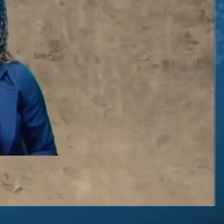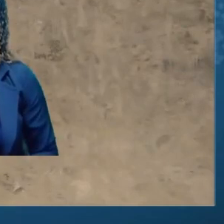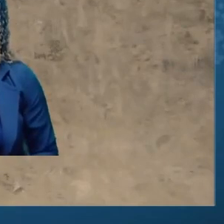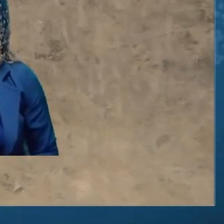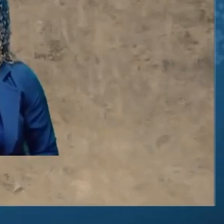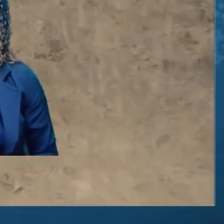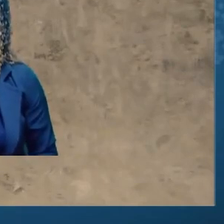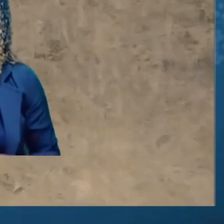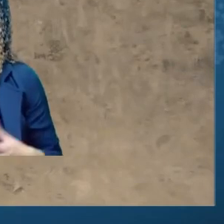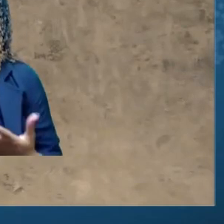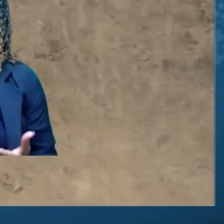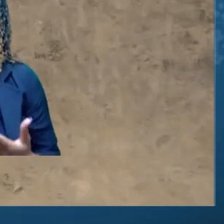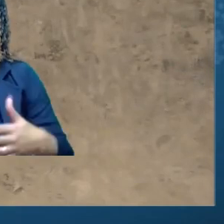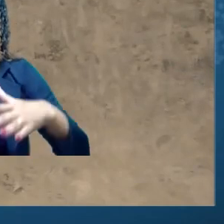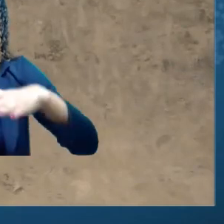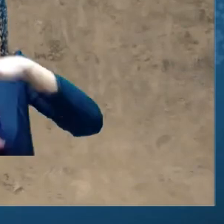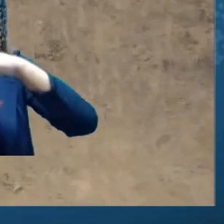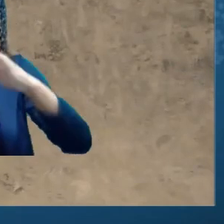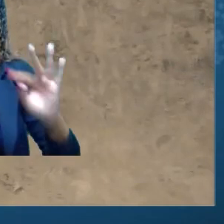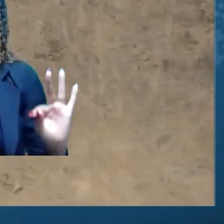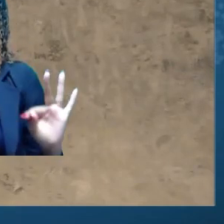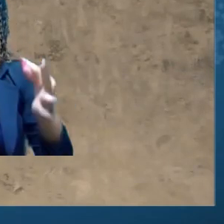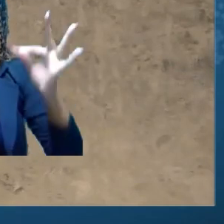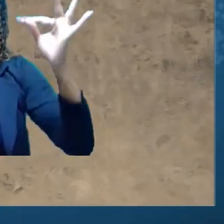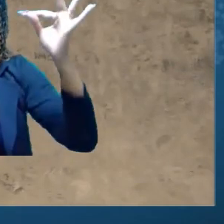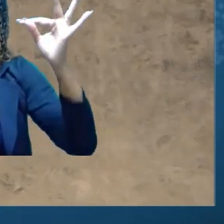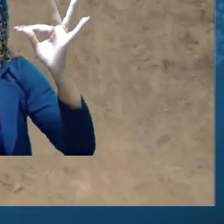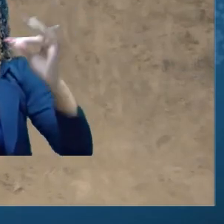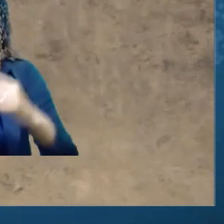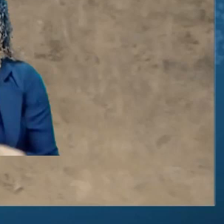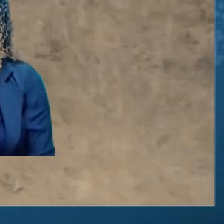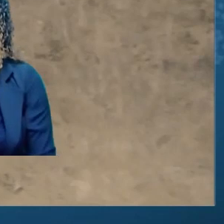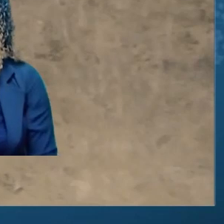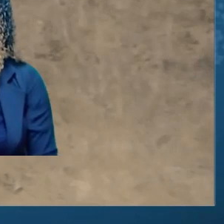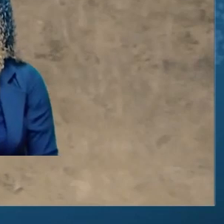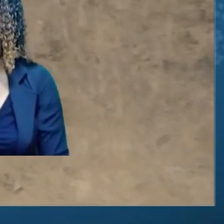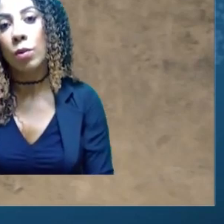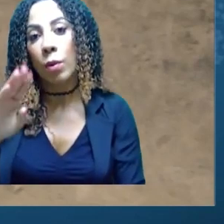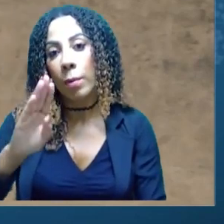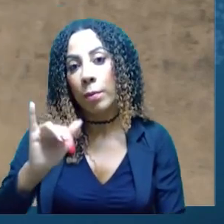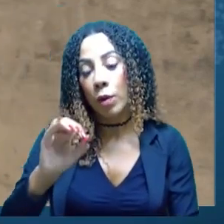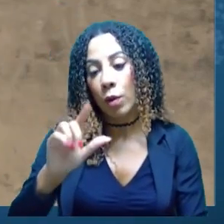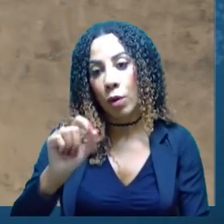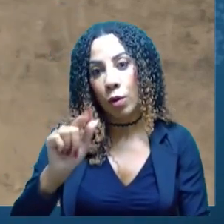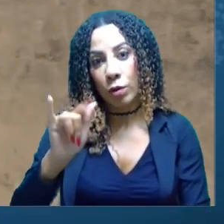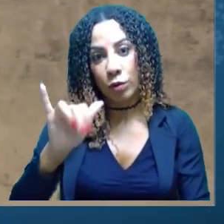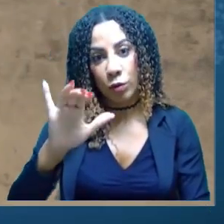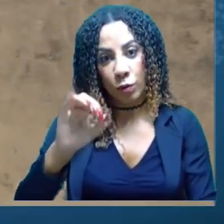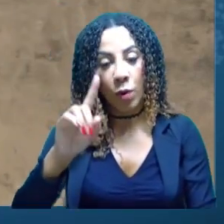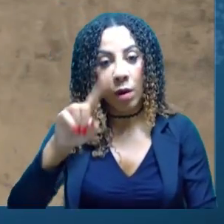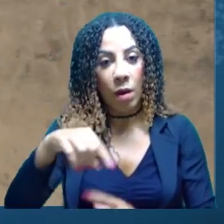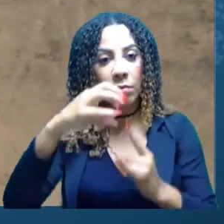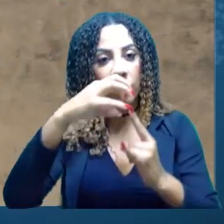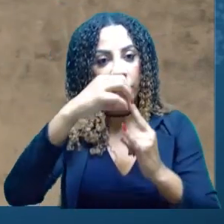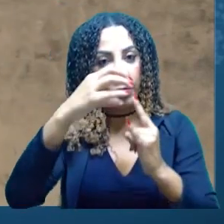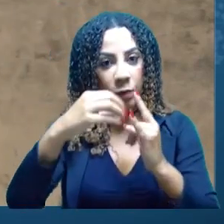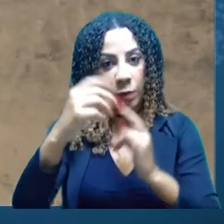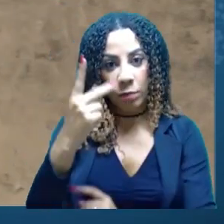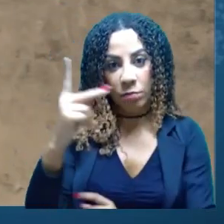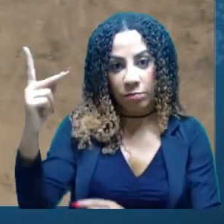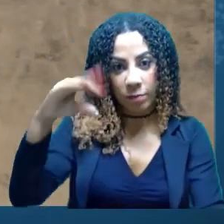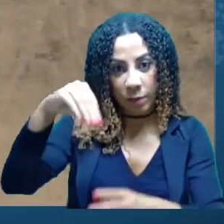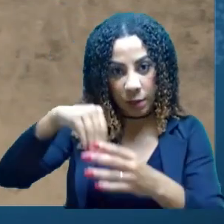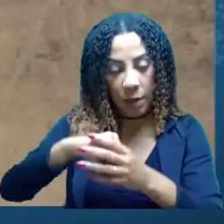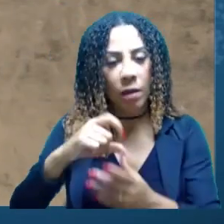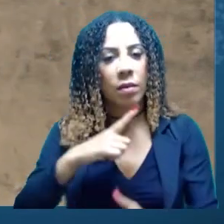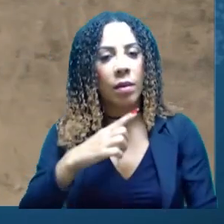O Instituto de Tecnologia em Imunobiológicos Biomanguinhos da Fundação Oswaldo Cruz tem o